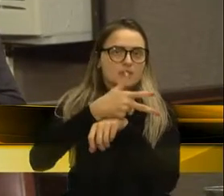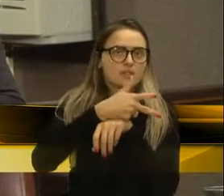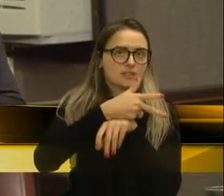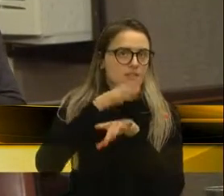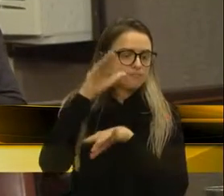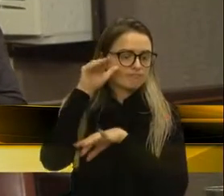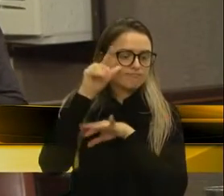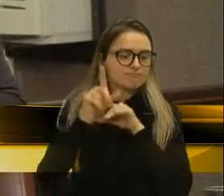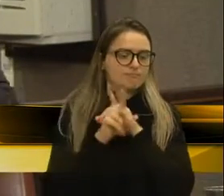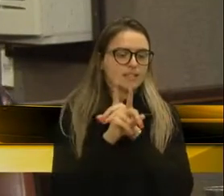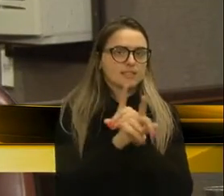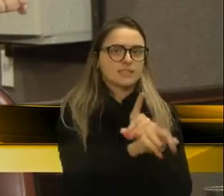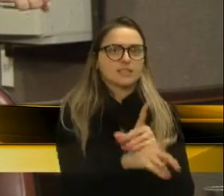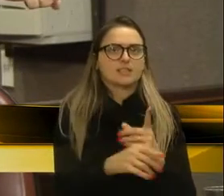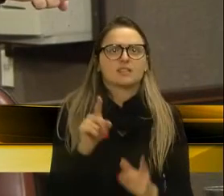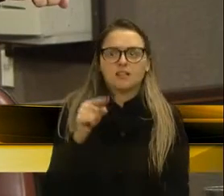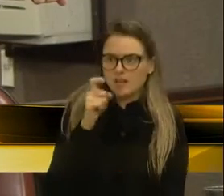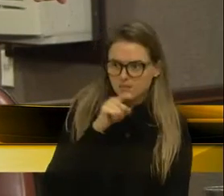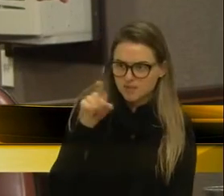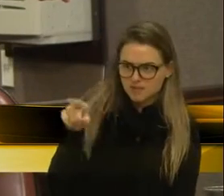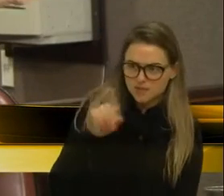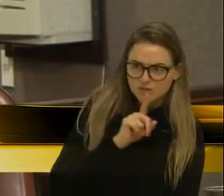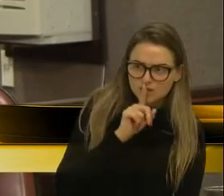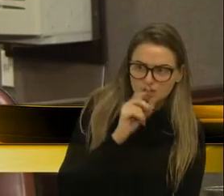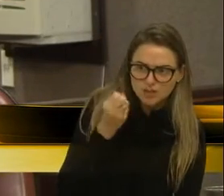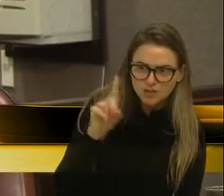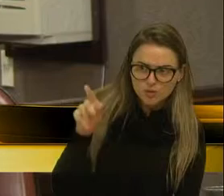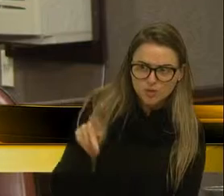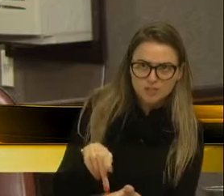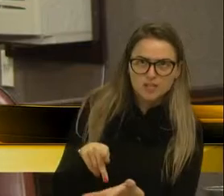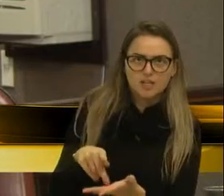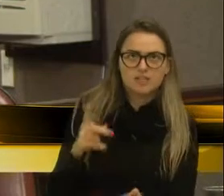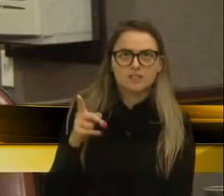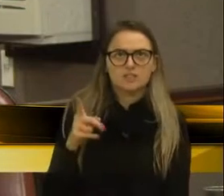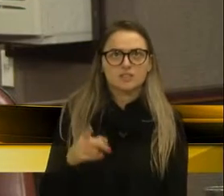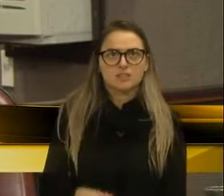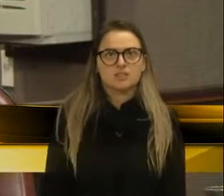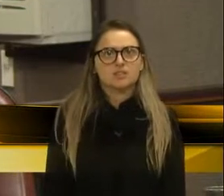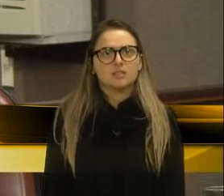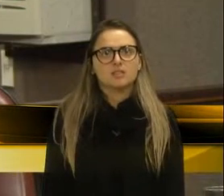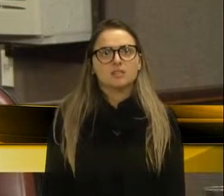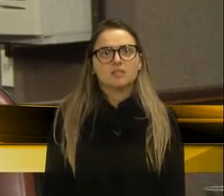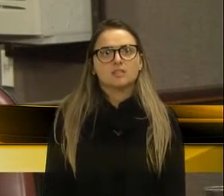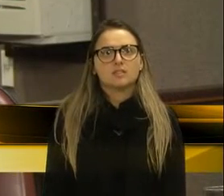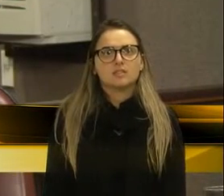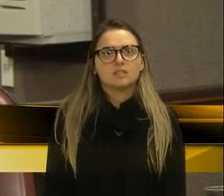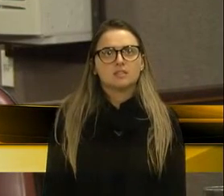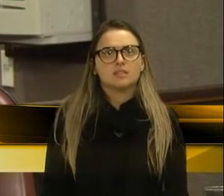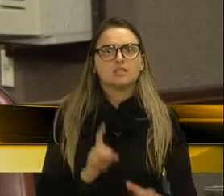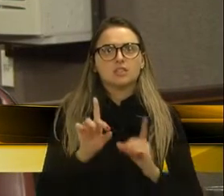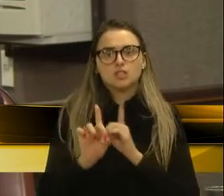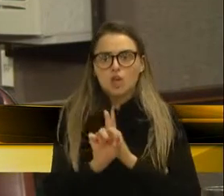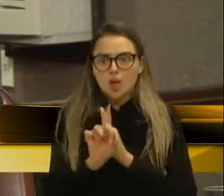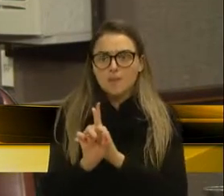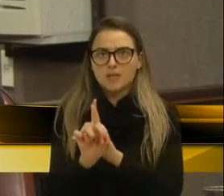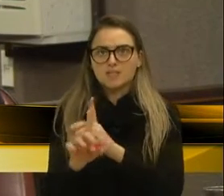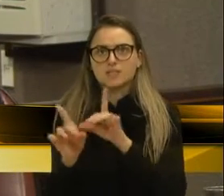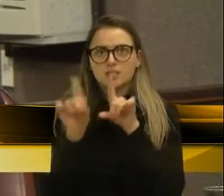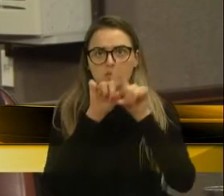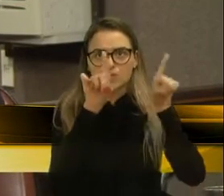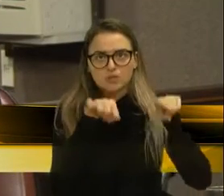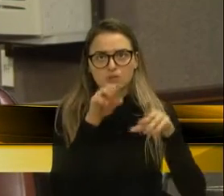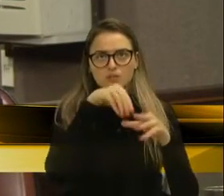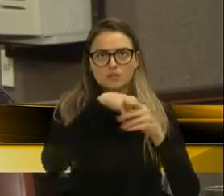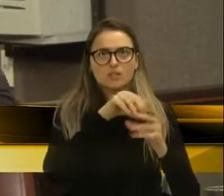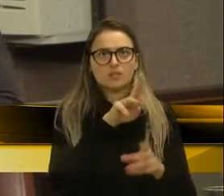assediando moralmente do serviço... É mentira ou verdade, vereador Alberto Meneguzzi? Tá? Eles ficam só perseguindo os servidores lá dentro da UPA,